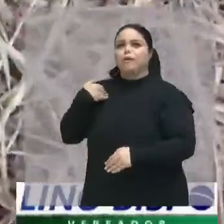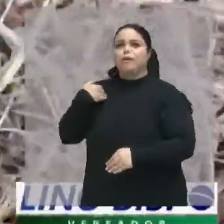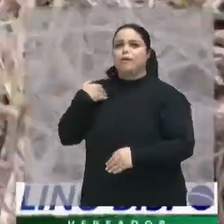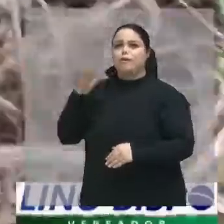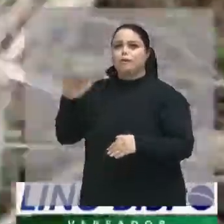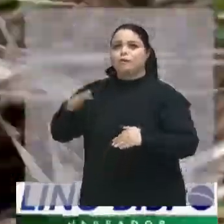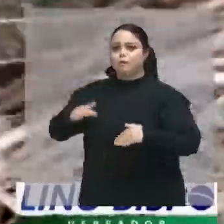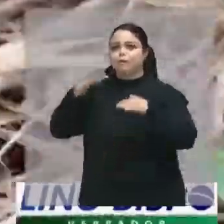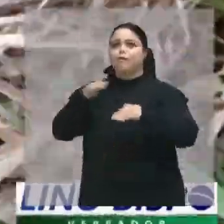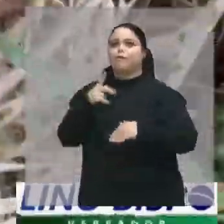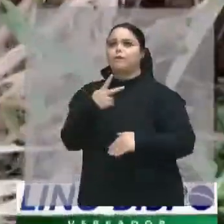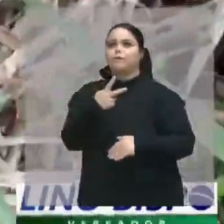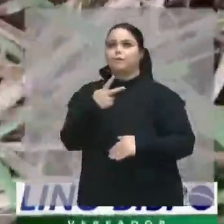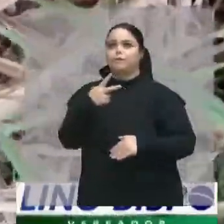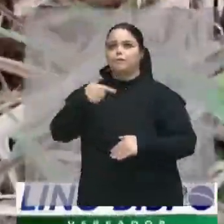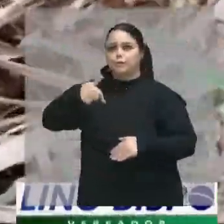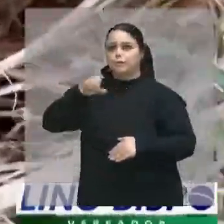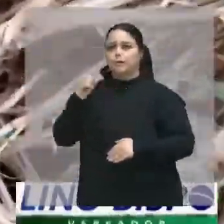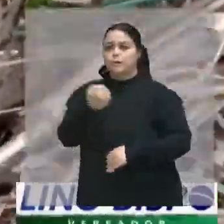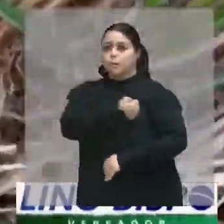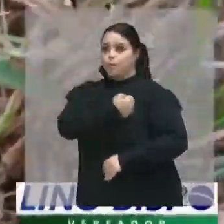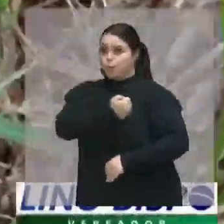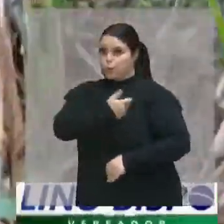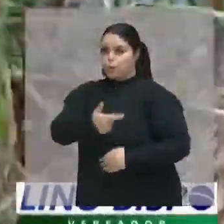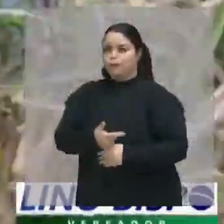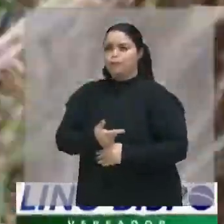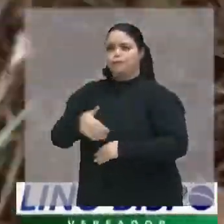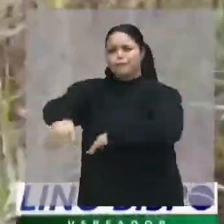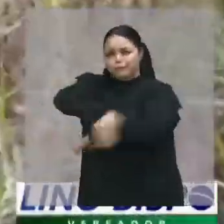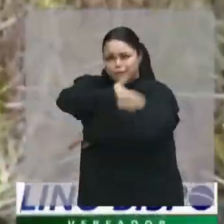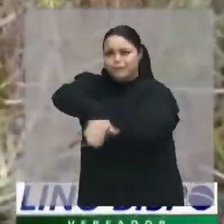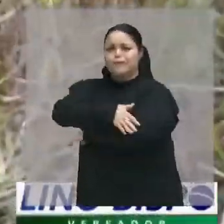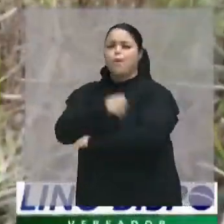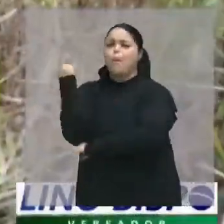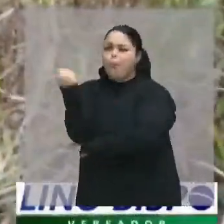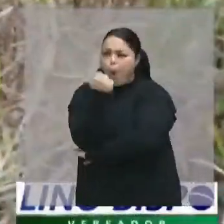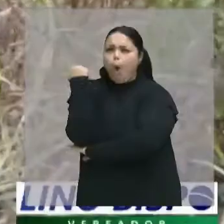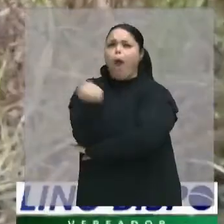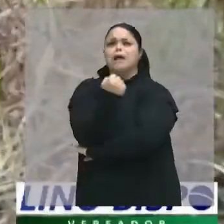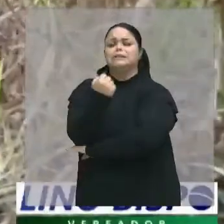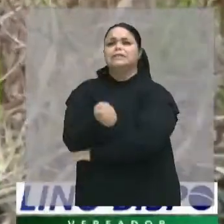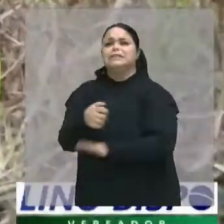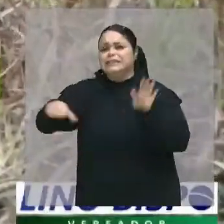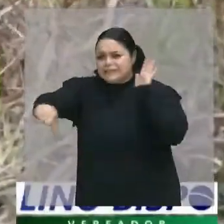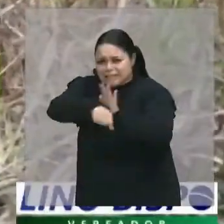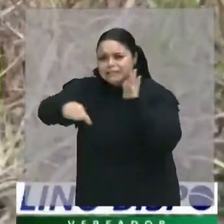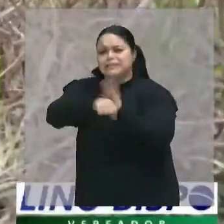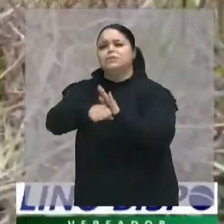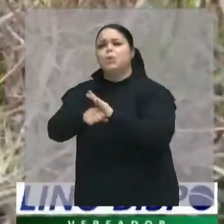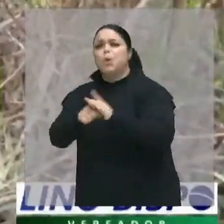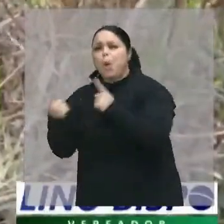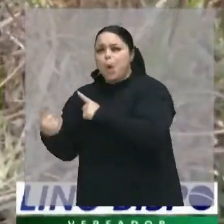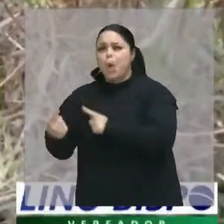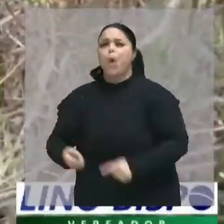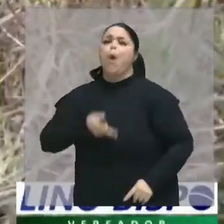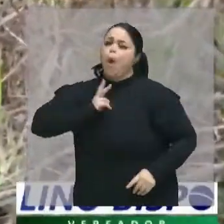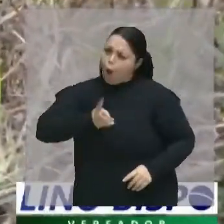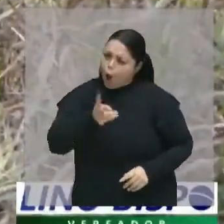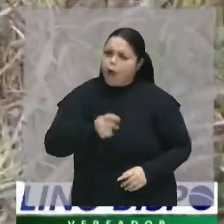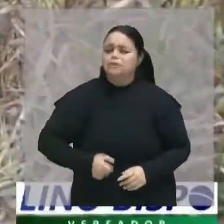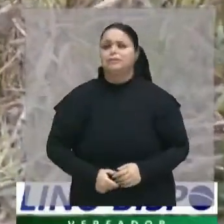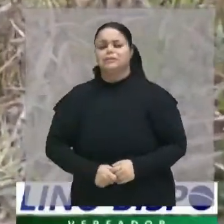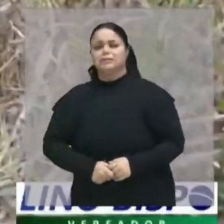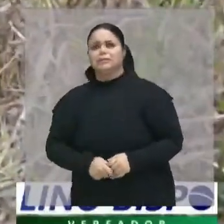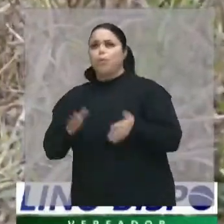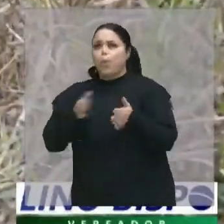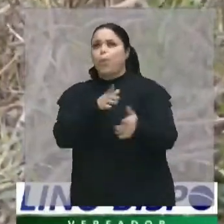altura do número 270 desta rua. Olha que grave crime continuando a acontecer no Rio